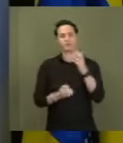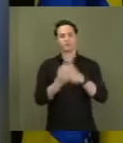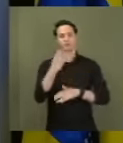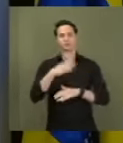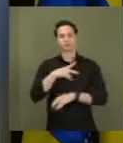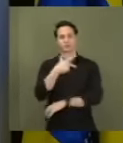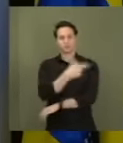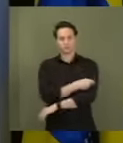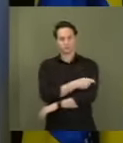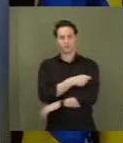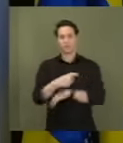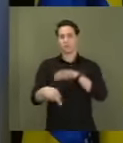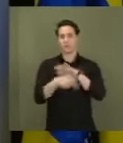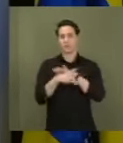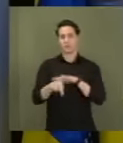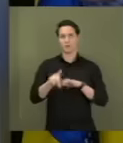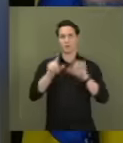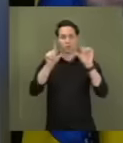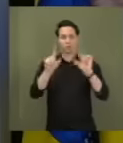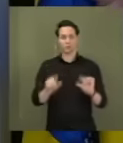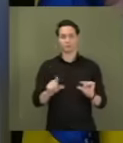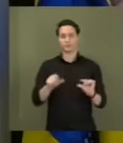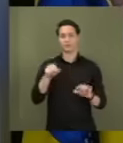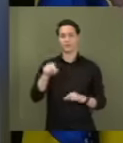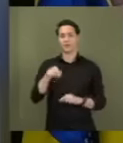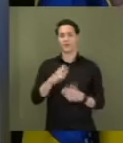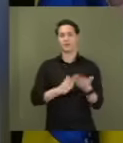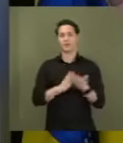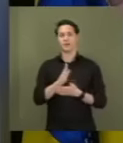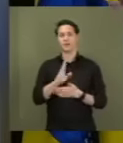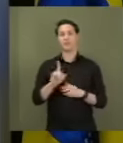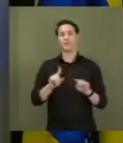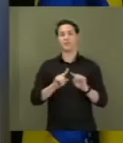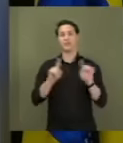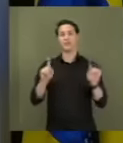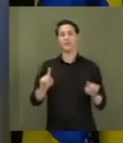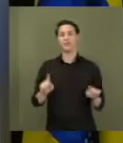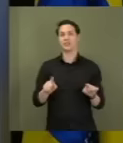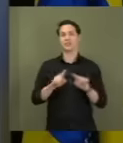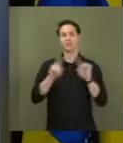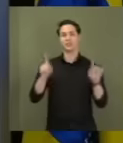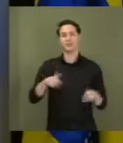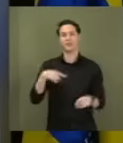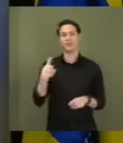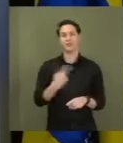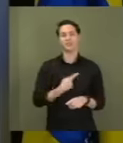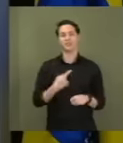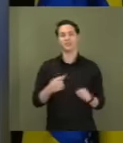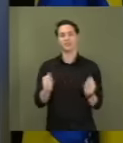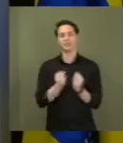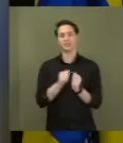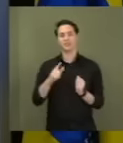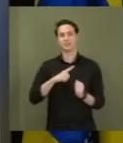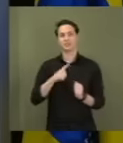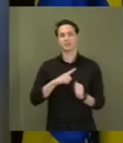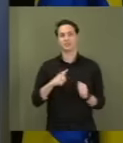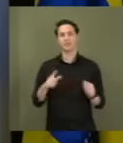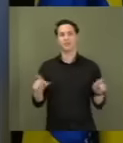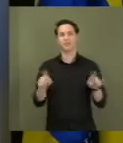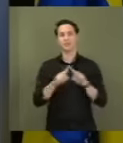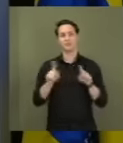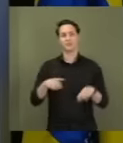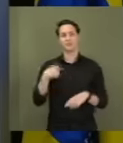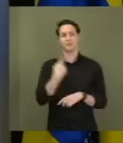no país. Aprovada pela Anvisa, a Qdenga está aguardando apenas a análise da